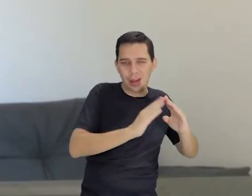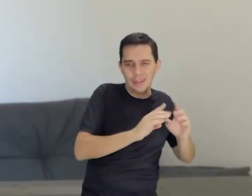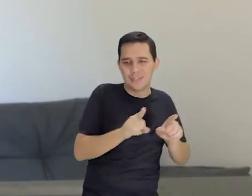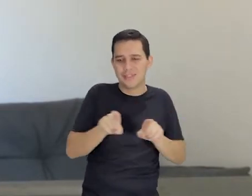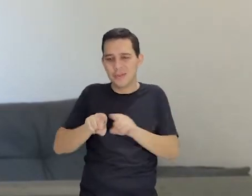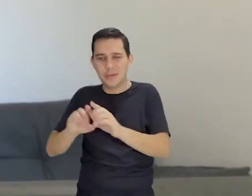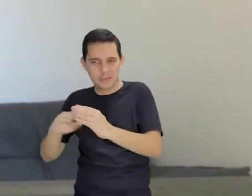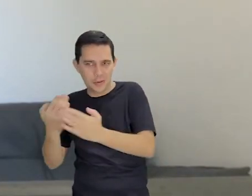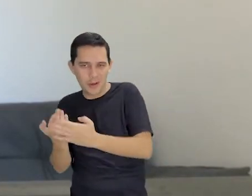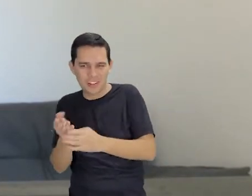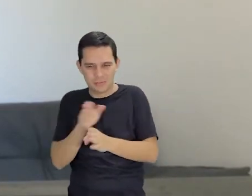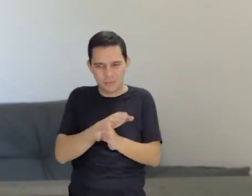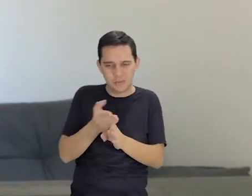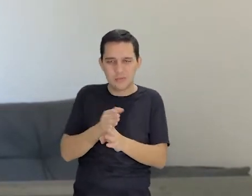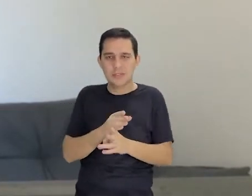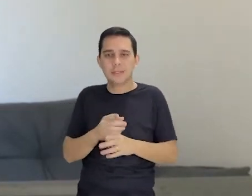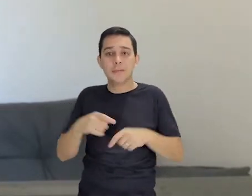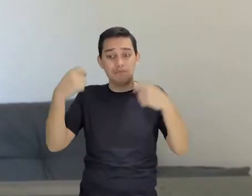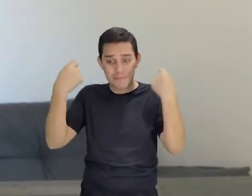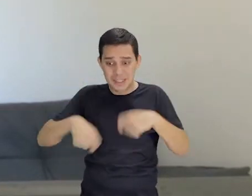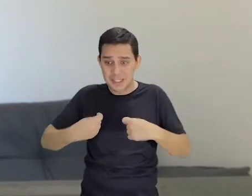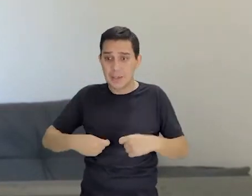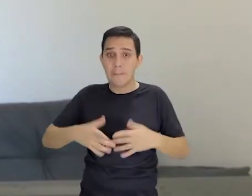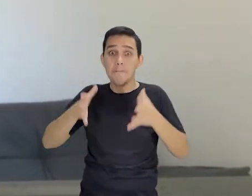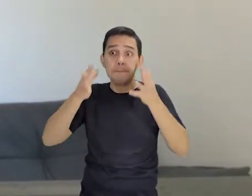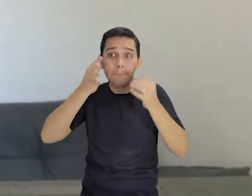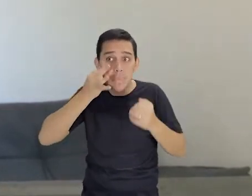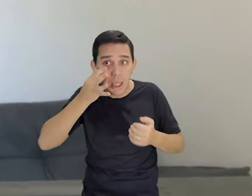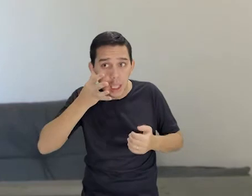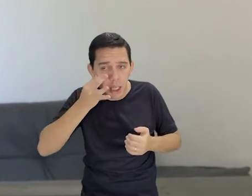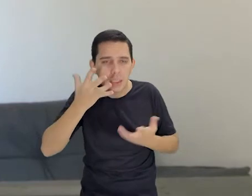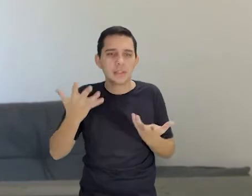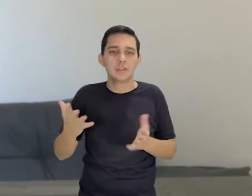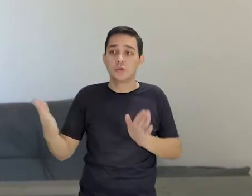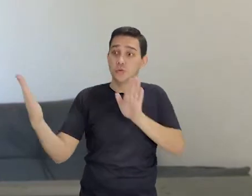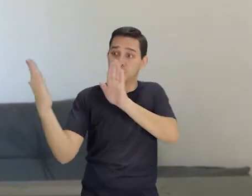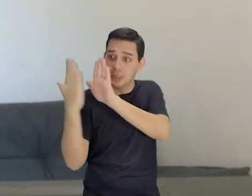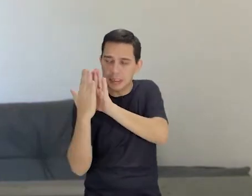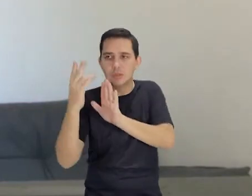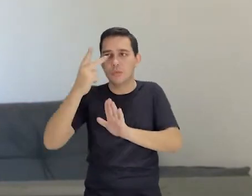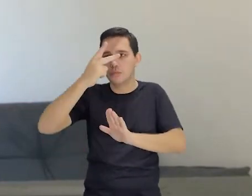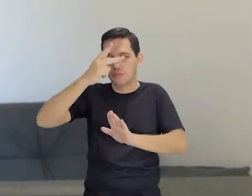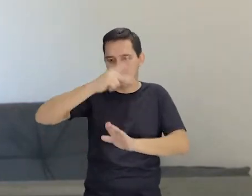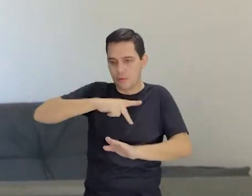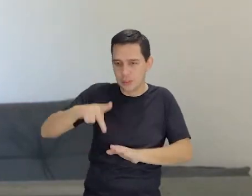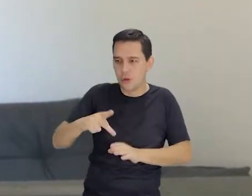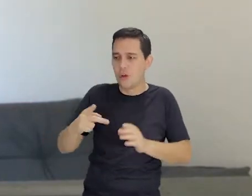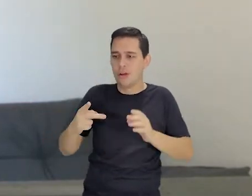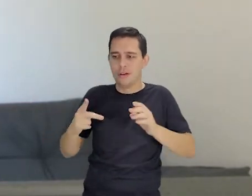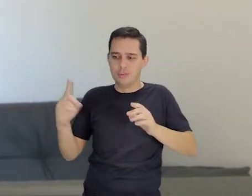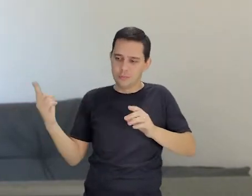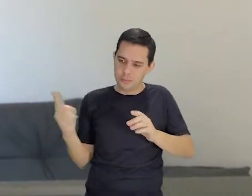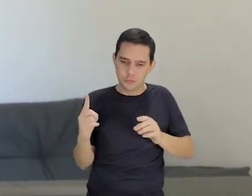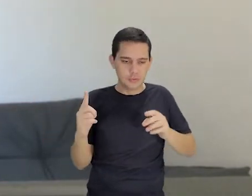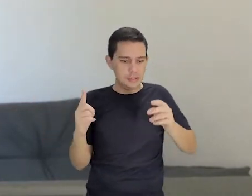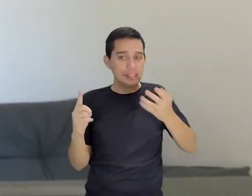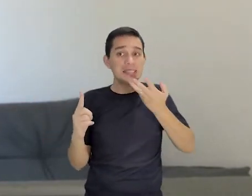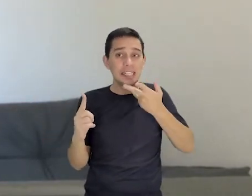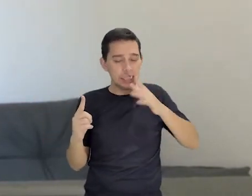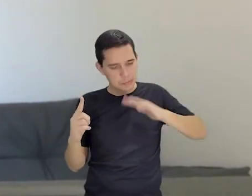as aulas na presença física de um professor, com interação social com outros